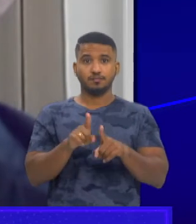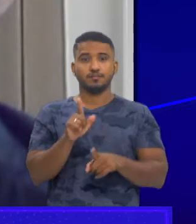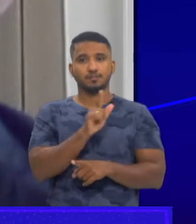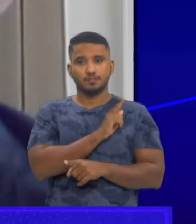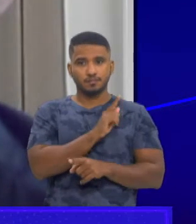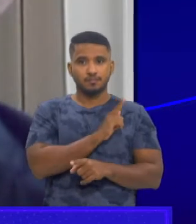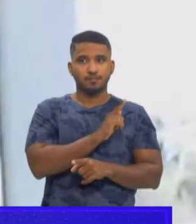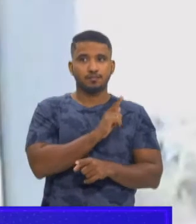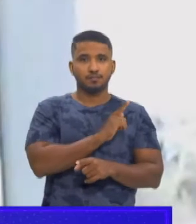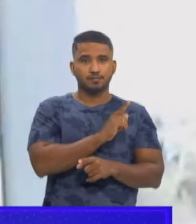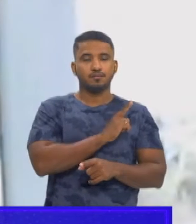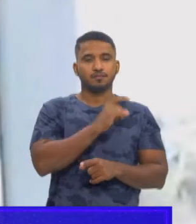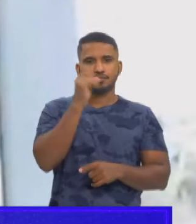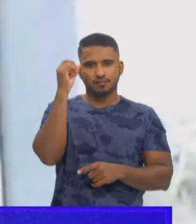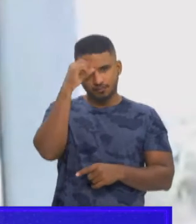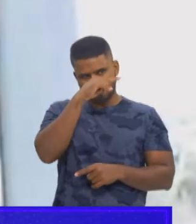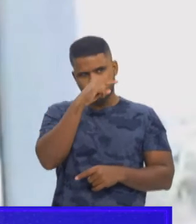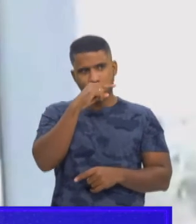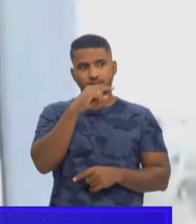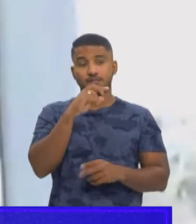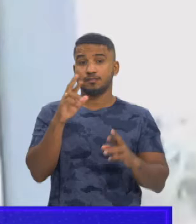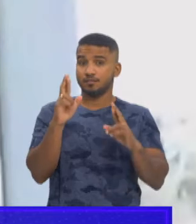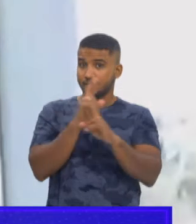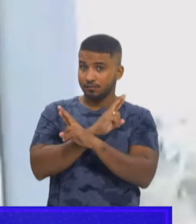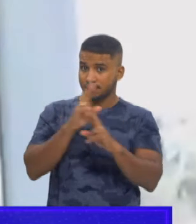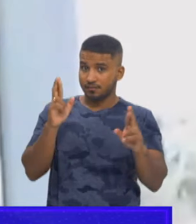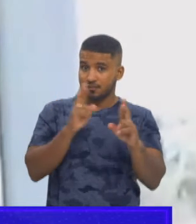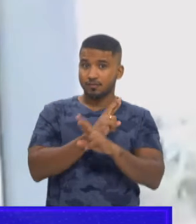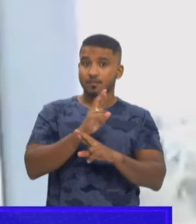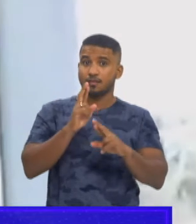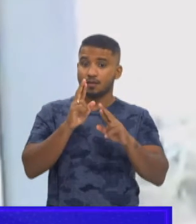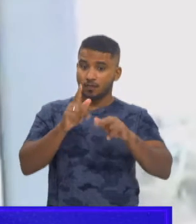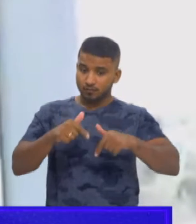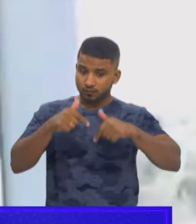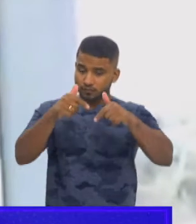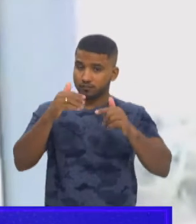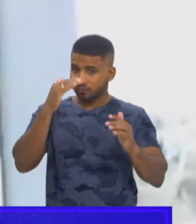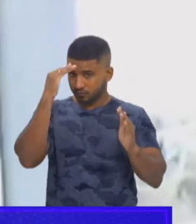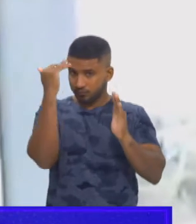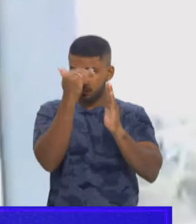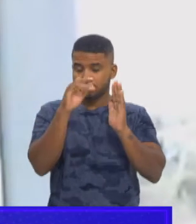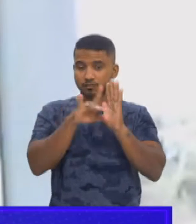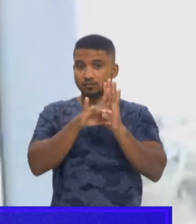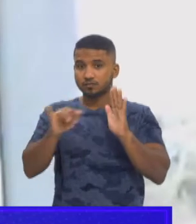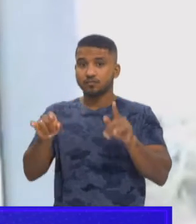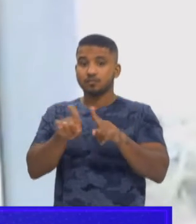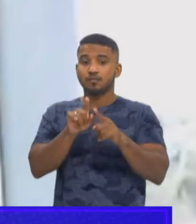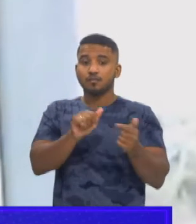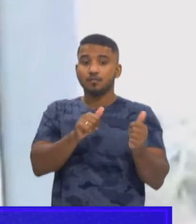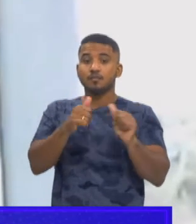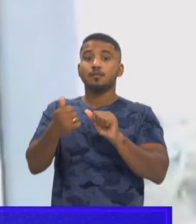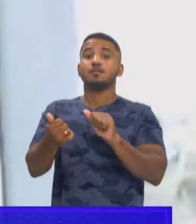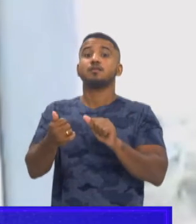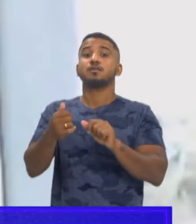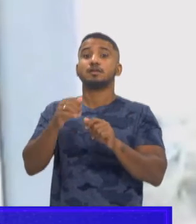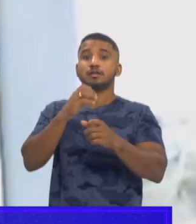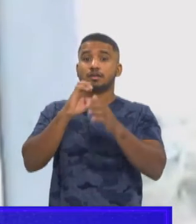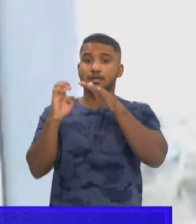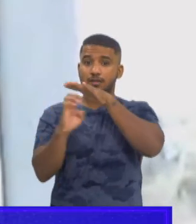do trabalho? Sim. No campo do trabalho, nós também temos